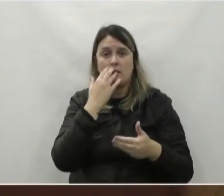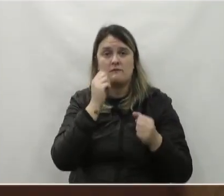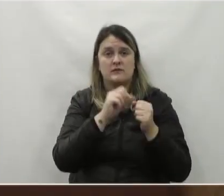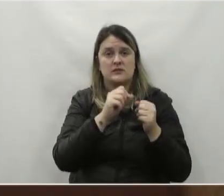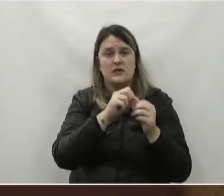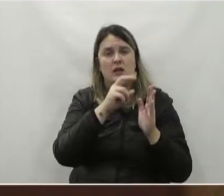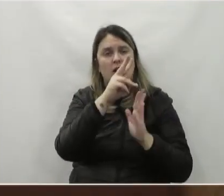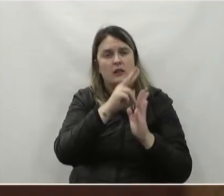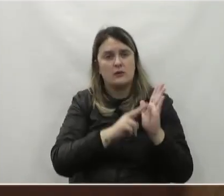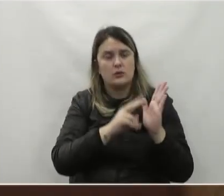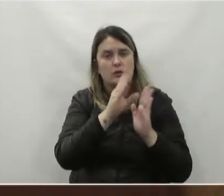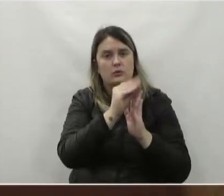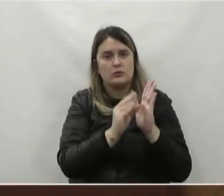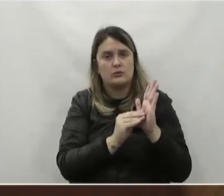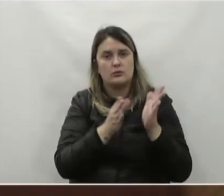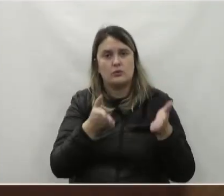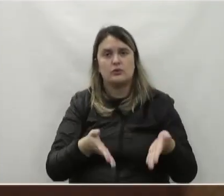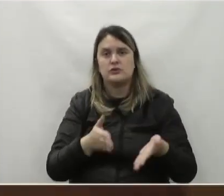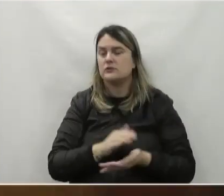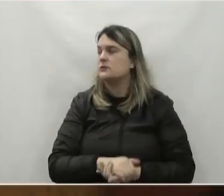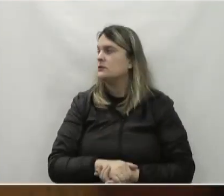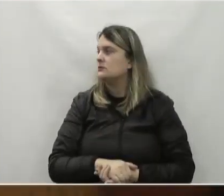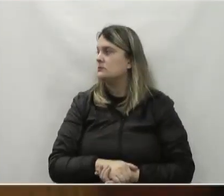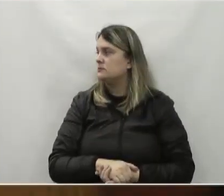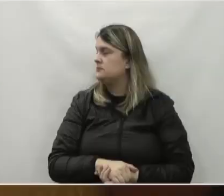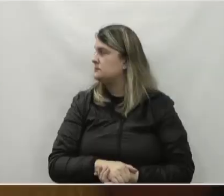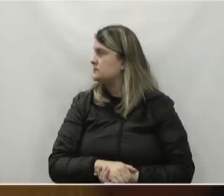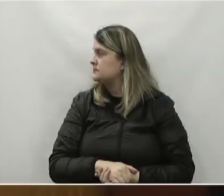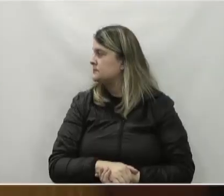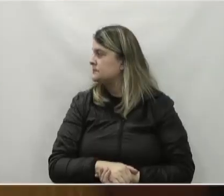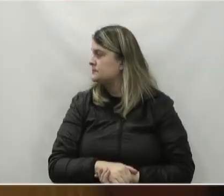que faça a leitura dos itens da ordem do dia.